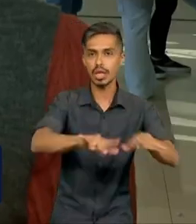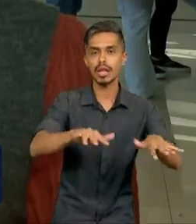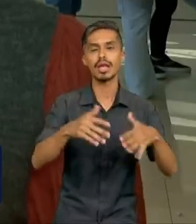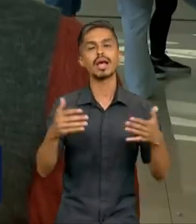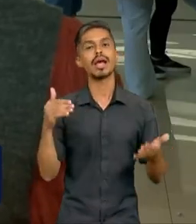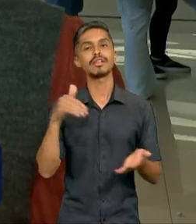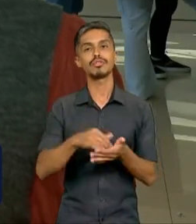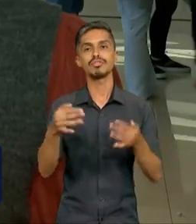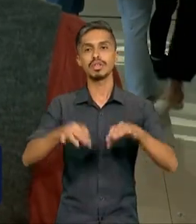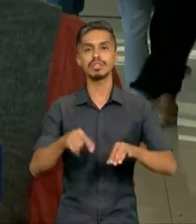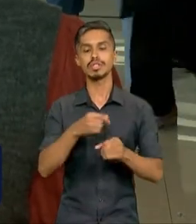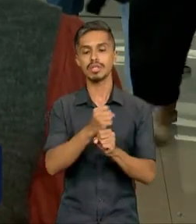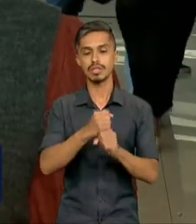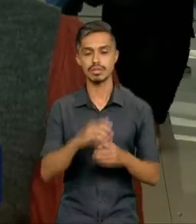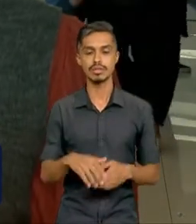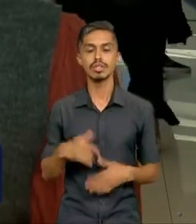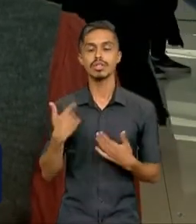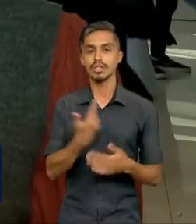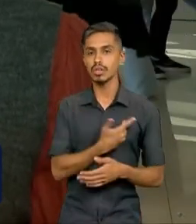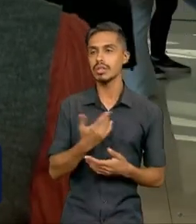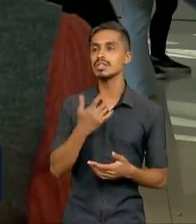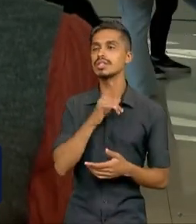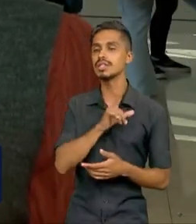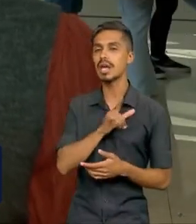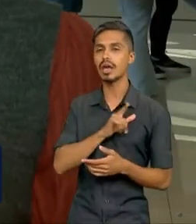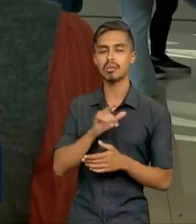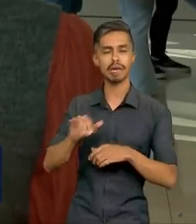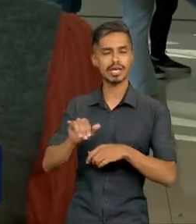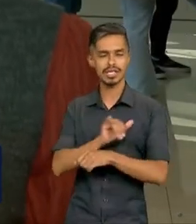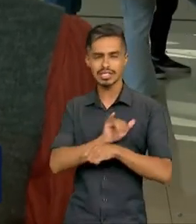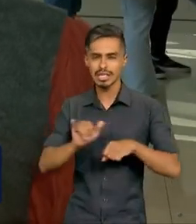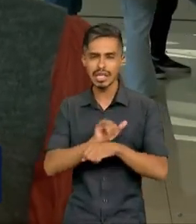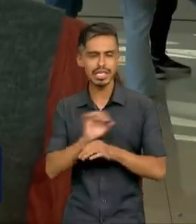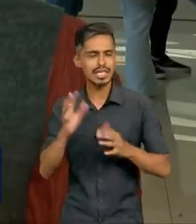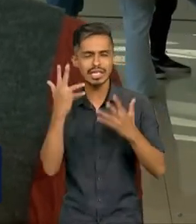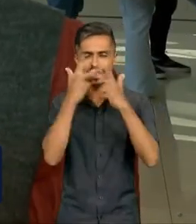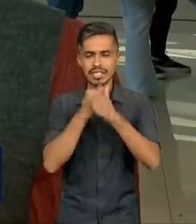sim uma ferramenta linda na mão e vou colocar todo o meu coração, toda a minha vontade nisso.